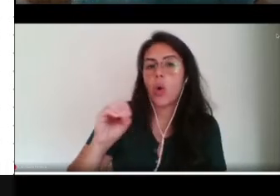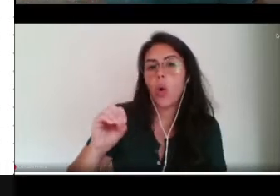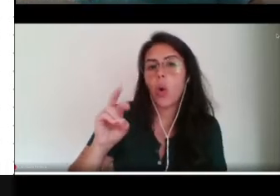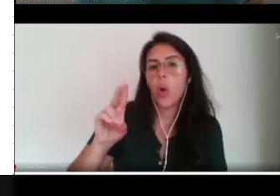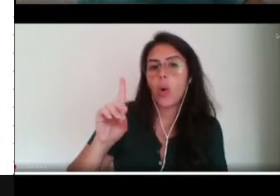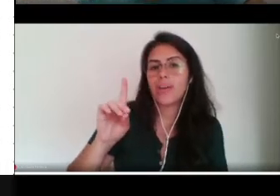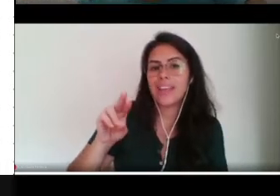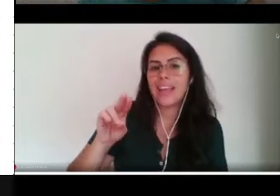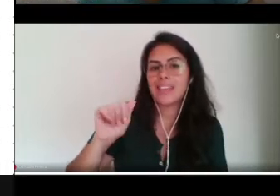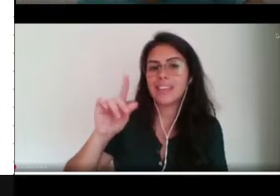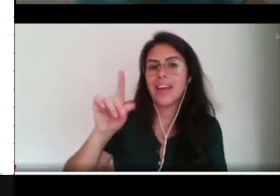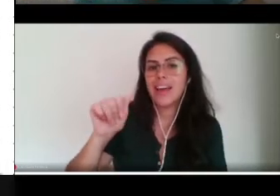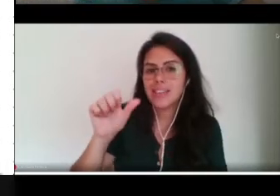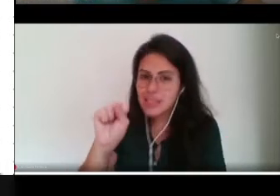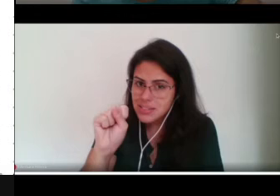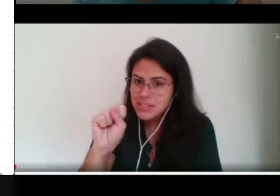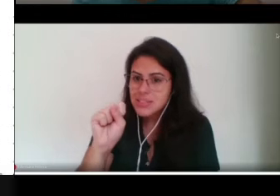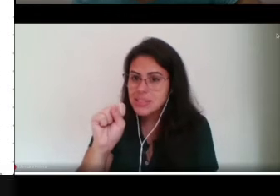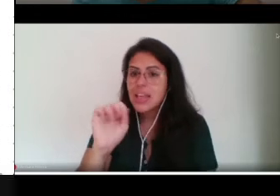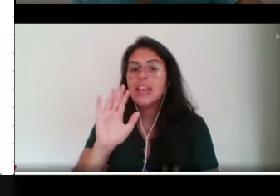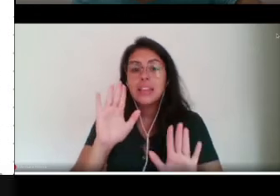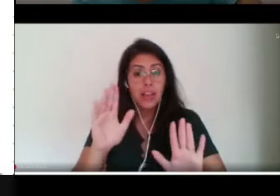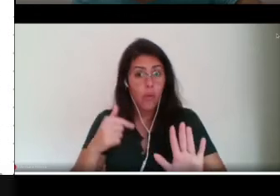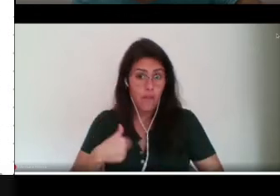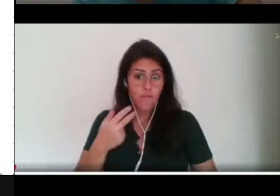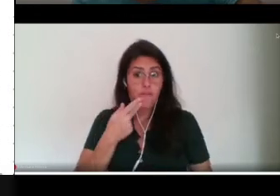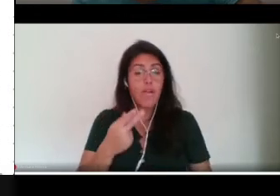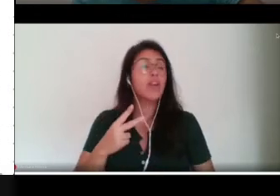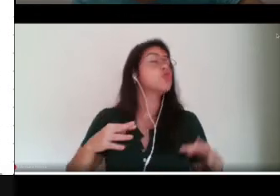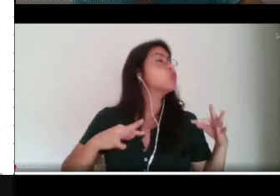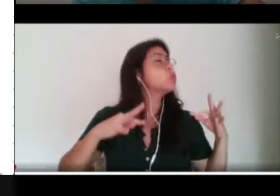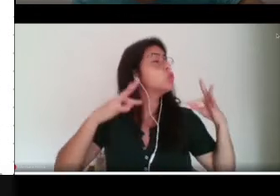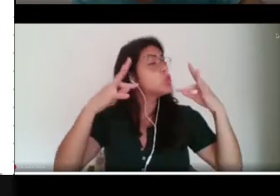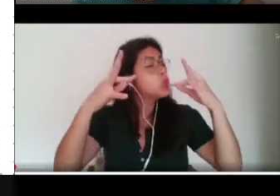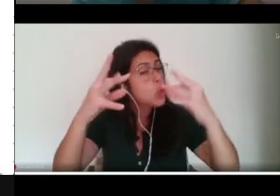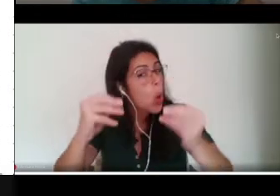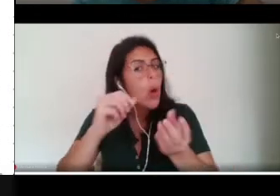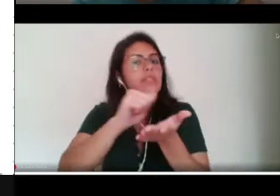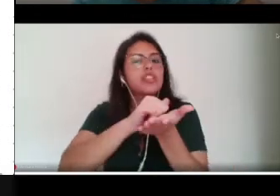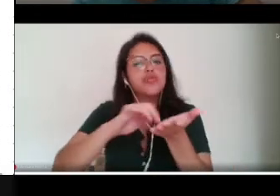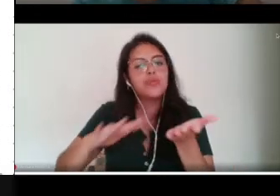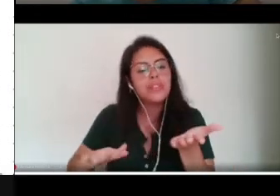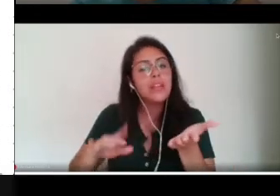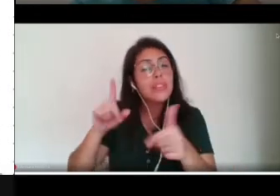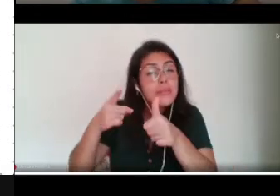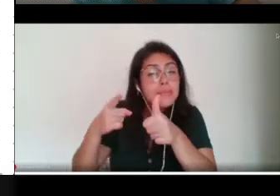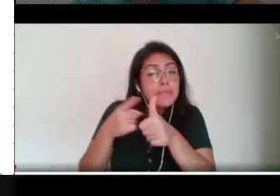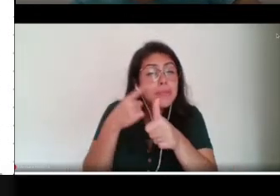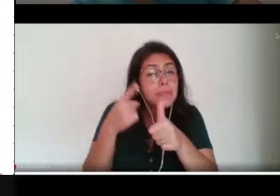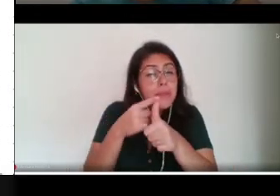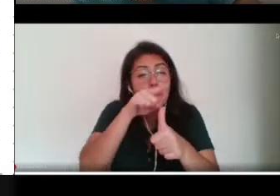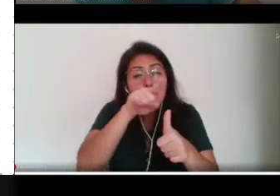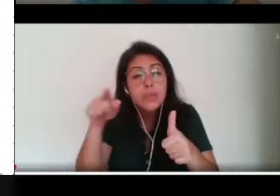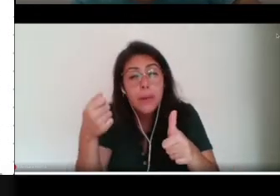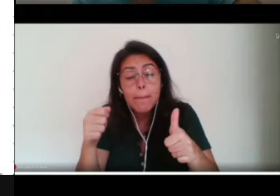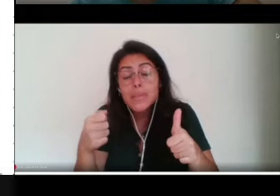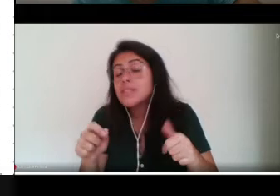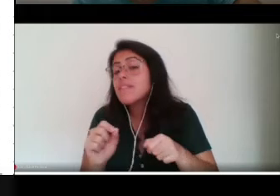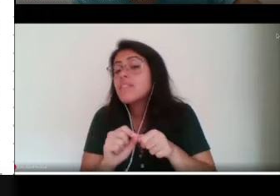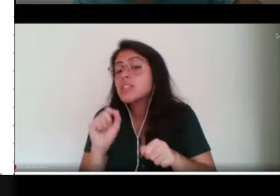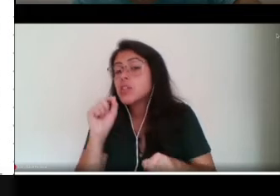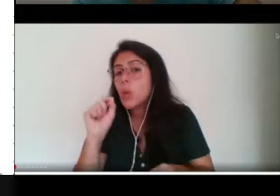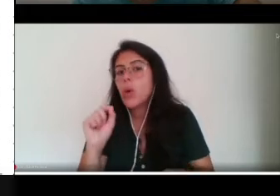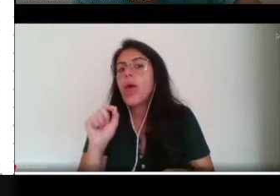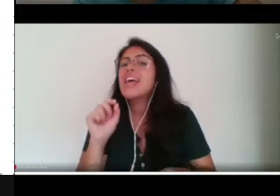física que você for resolver, a primeira coisa que você tem que fazer é um esquema, é um sistema de